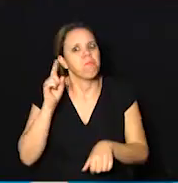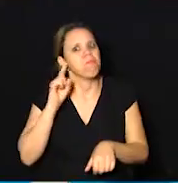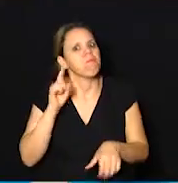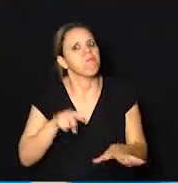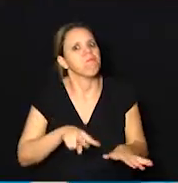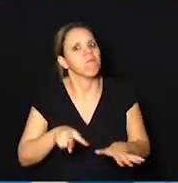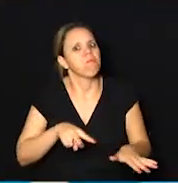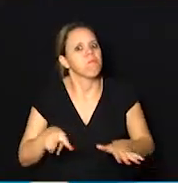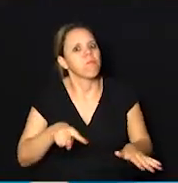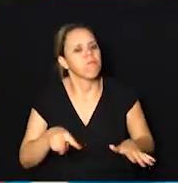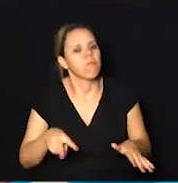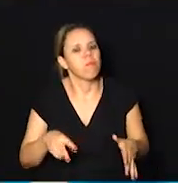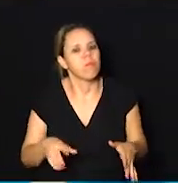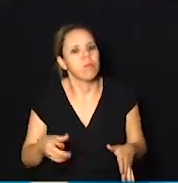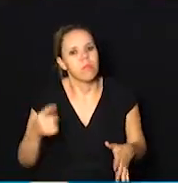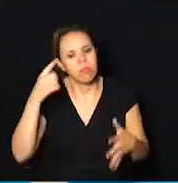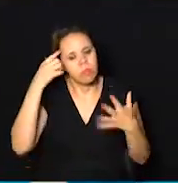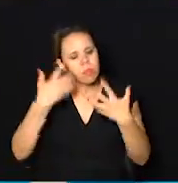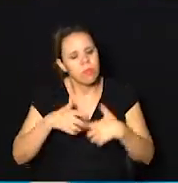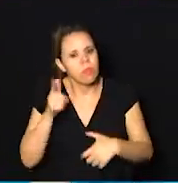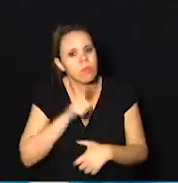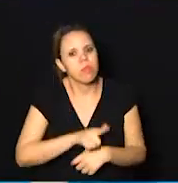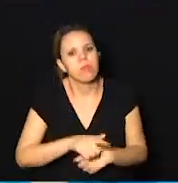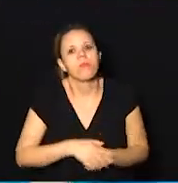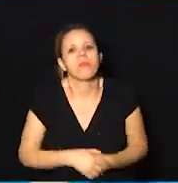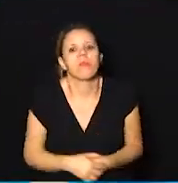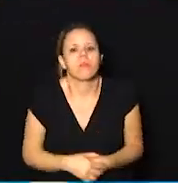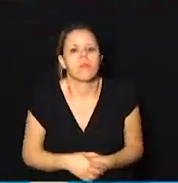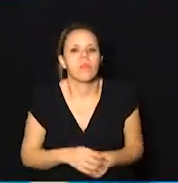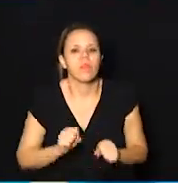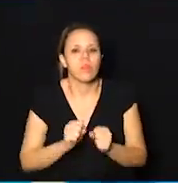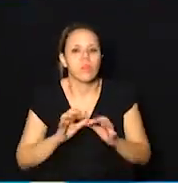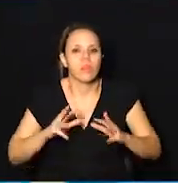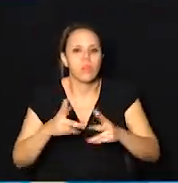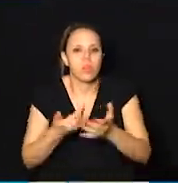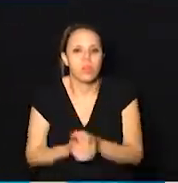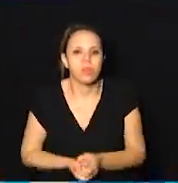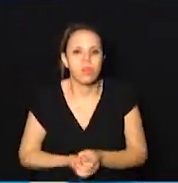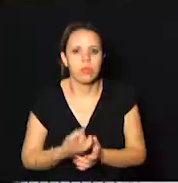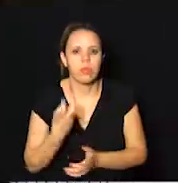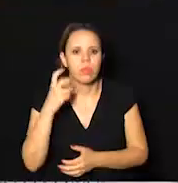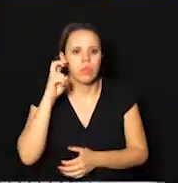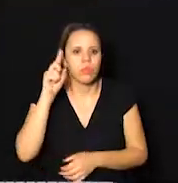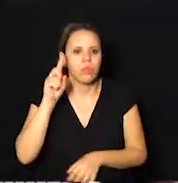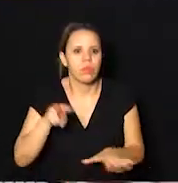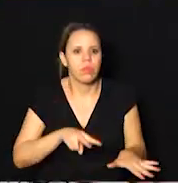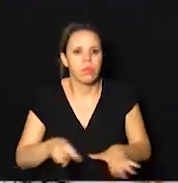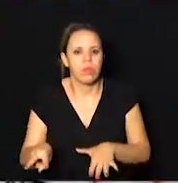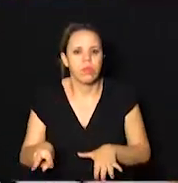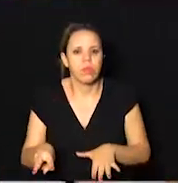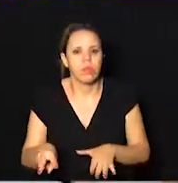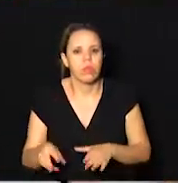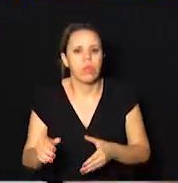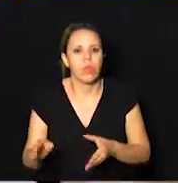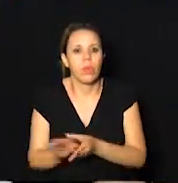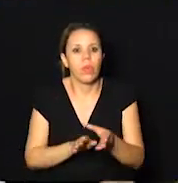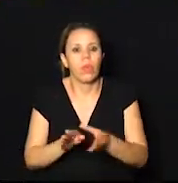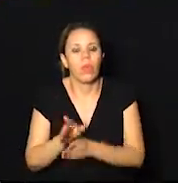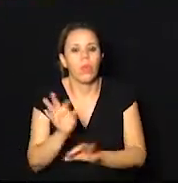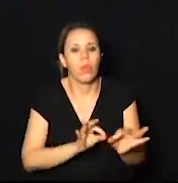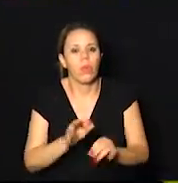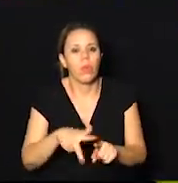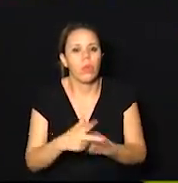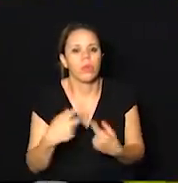e aí a gente quebra a cabeça aí para conseguir juntar tudo isso em 5 dias da semana ele me corrigir oi